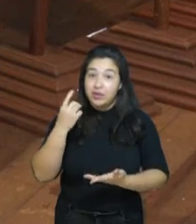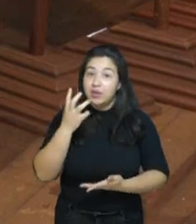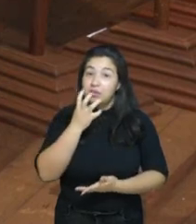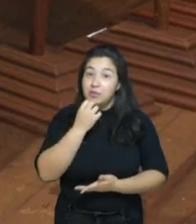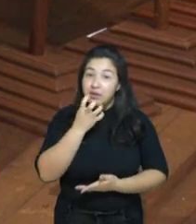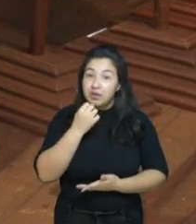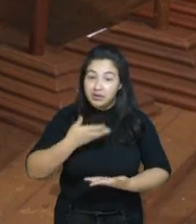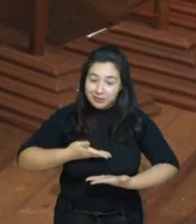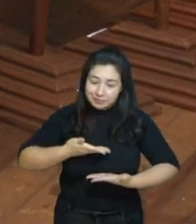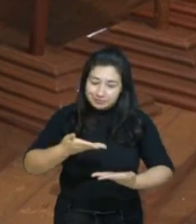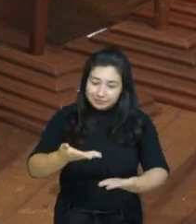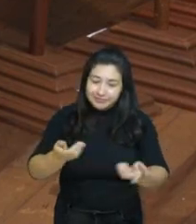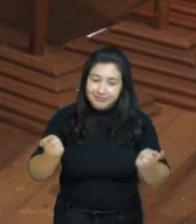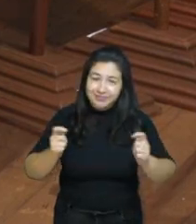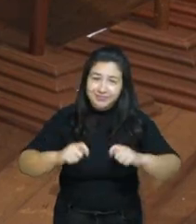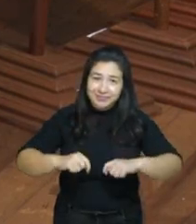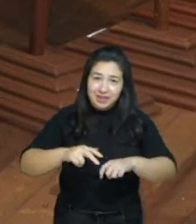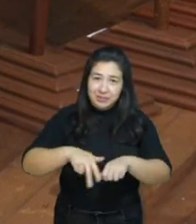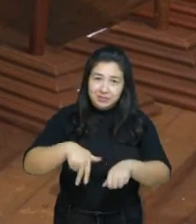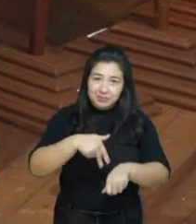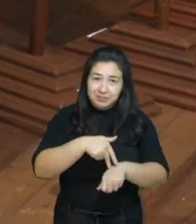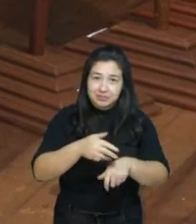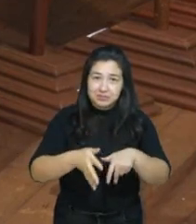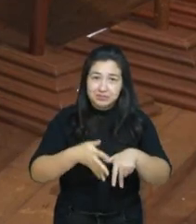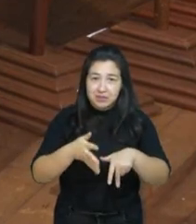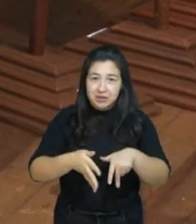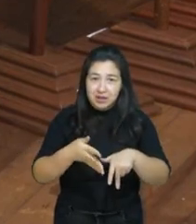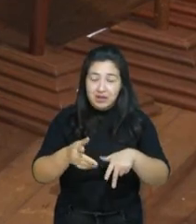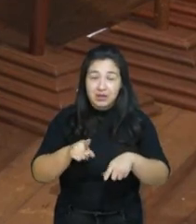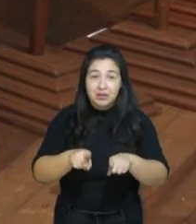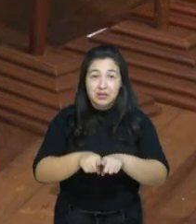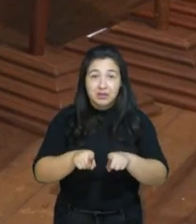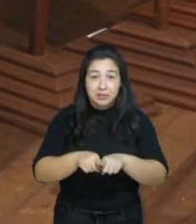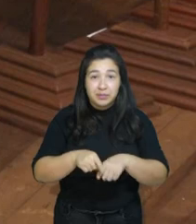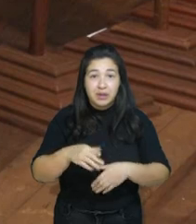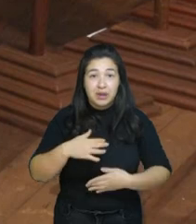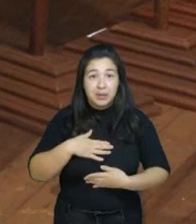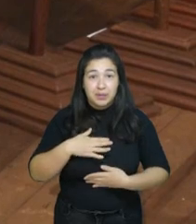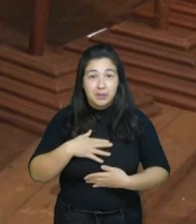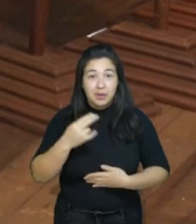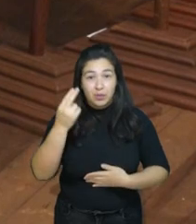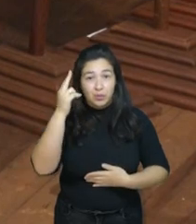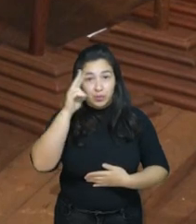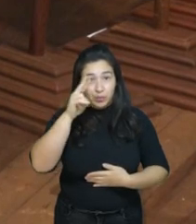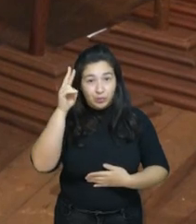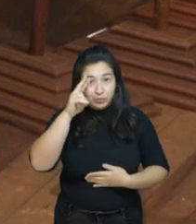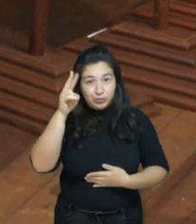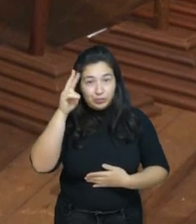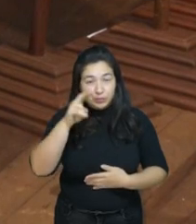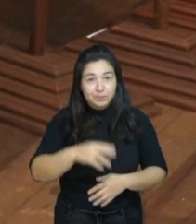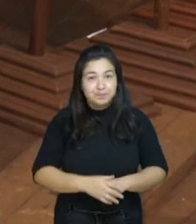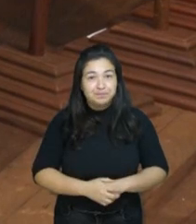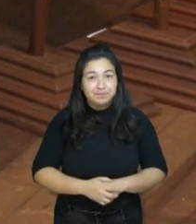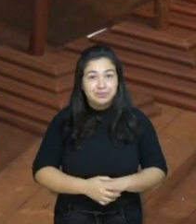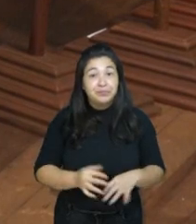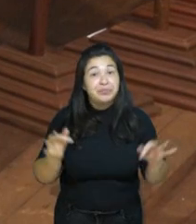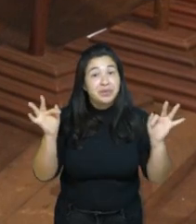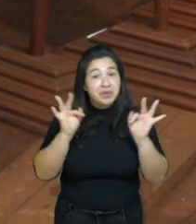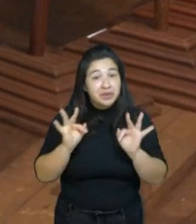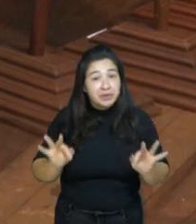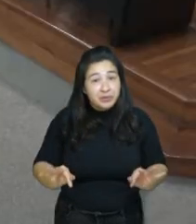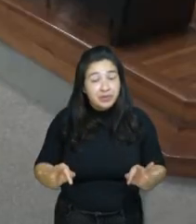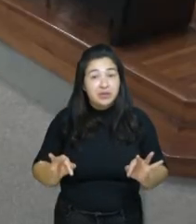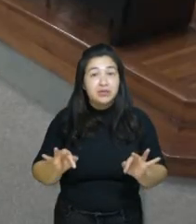dar essa palestra, né, e pelas ações descritas muito bem pela Isabel. Eu fico muito feliz que a ALESC